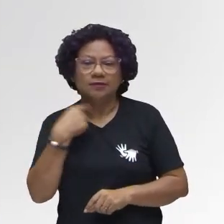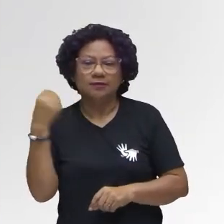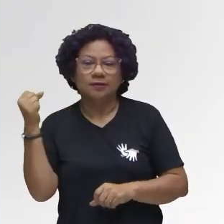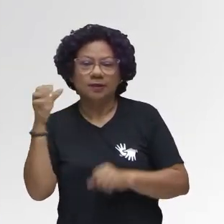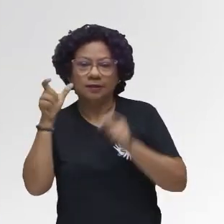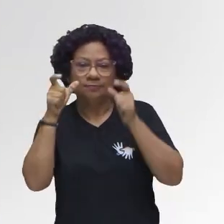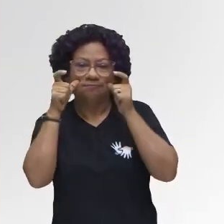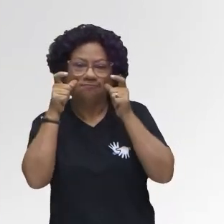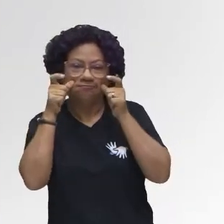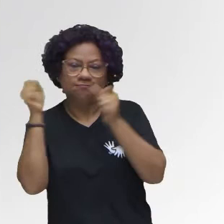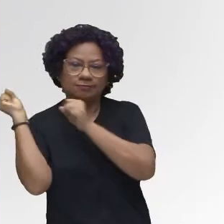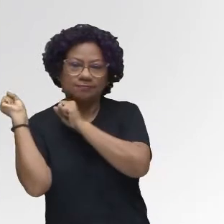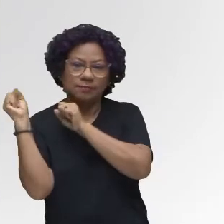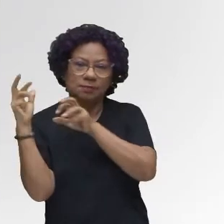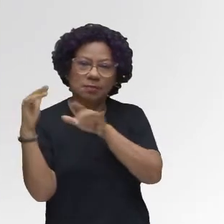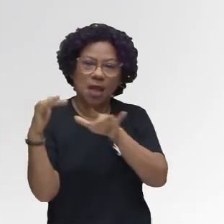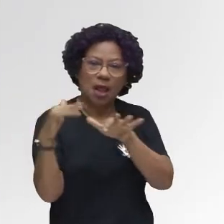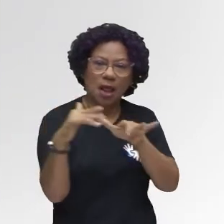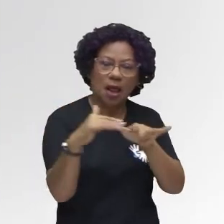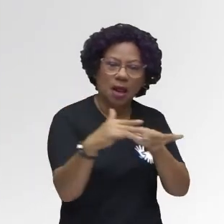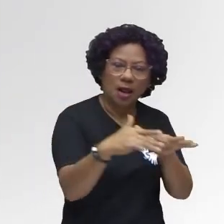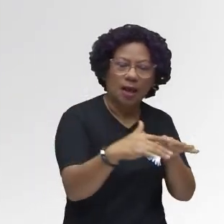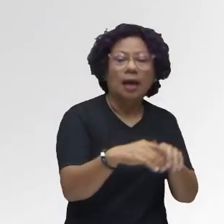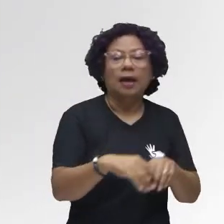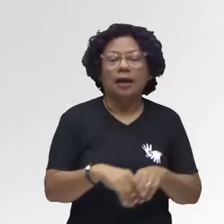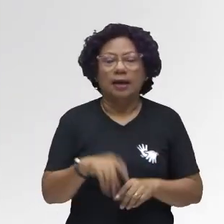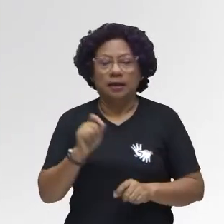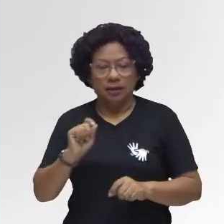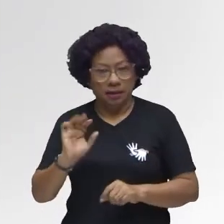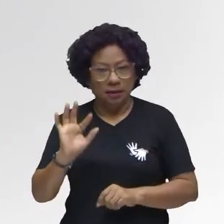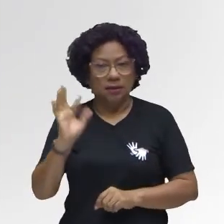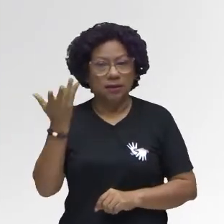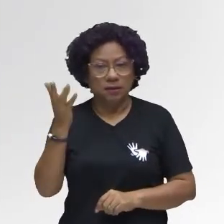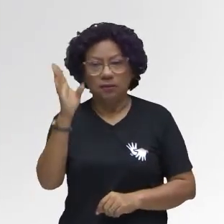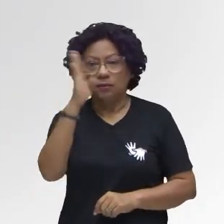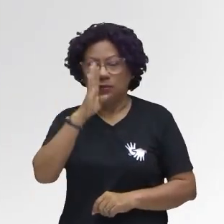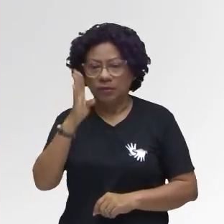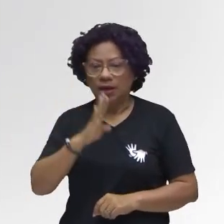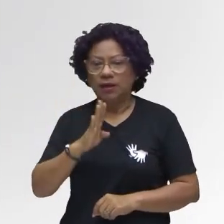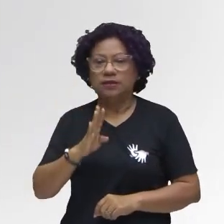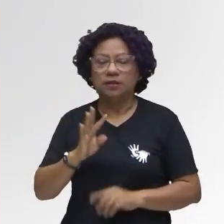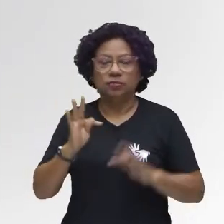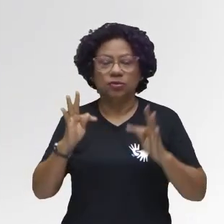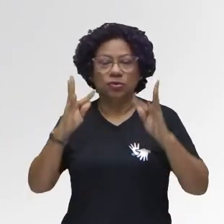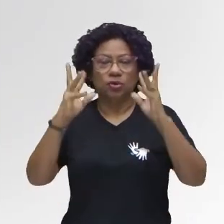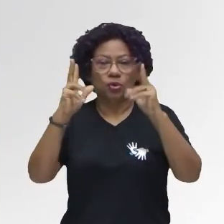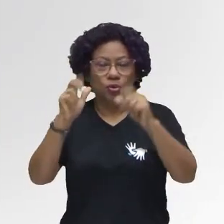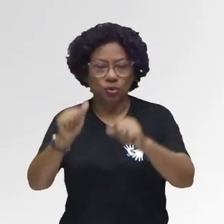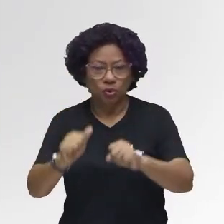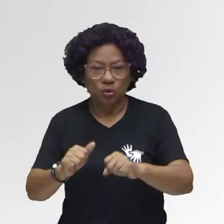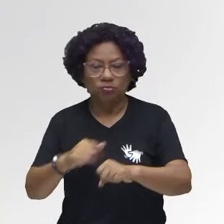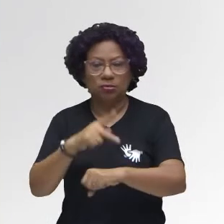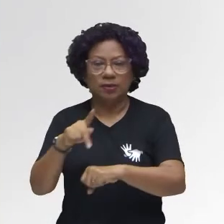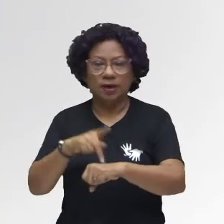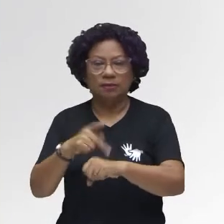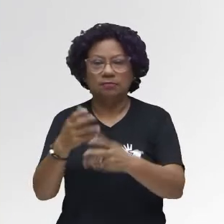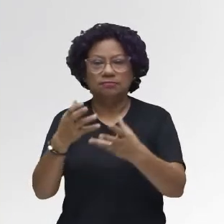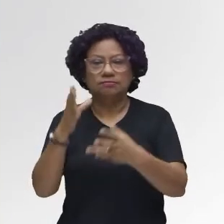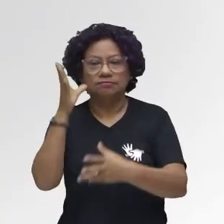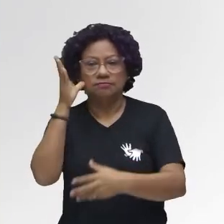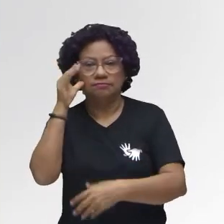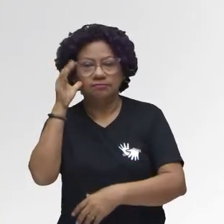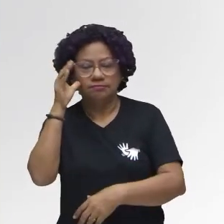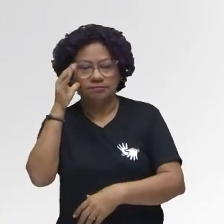ouro e das pedras preciosas, aí o Brasil vai ganhar um destaque como colônia maior para Portugal. Então, vai